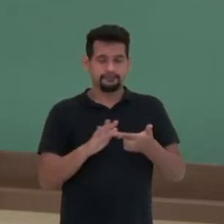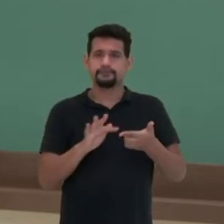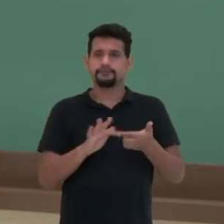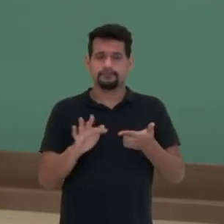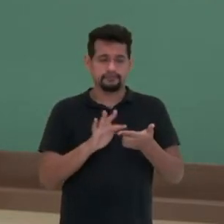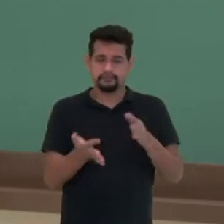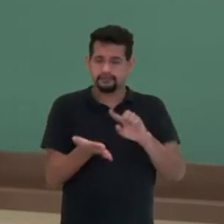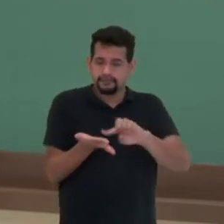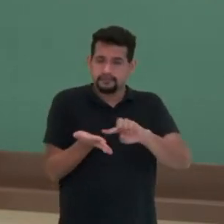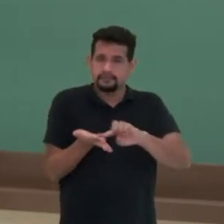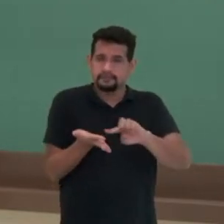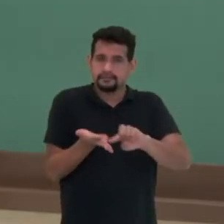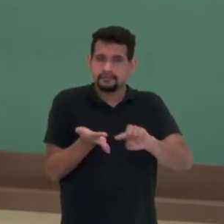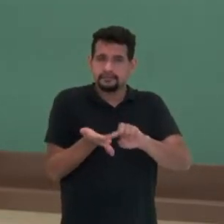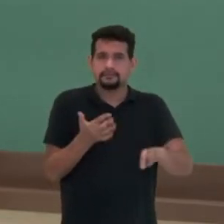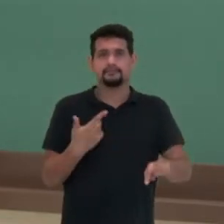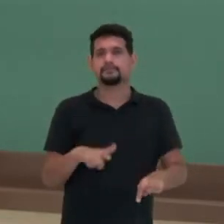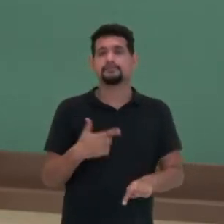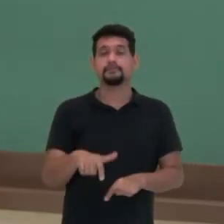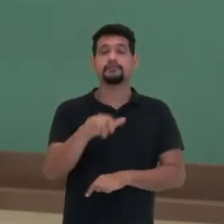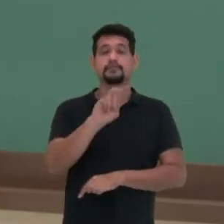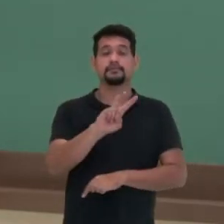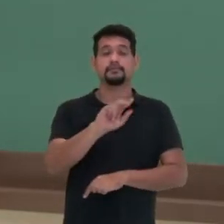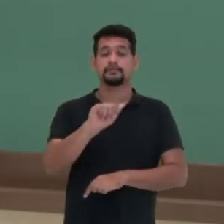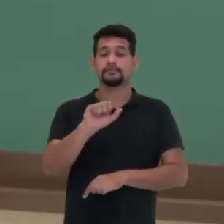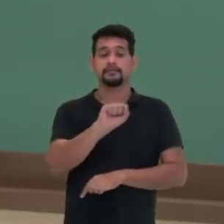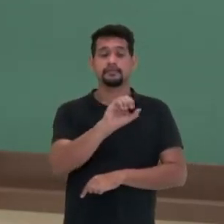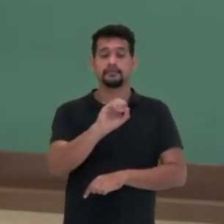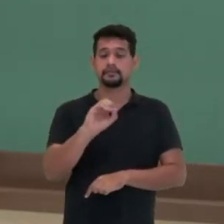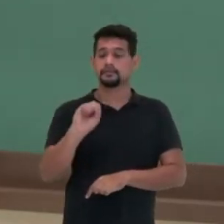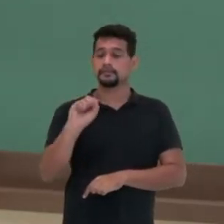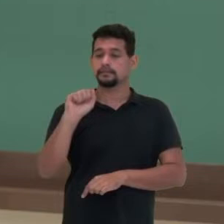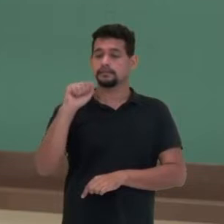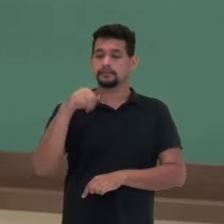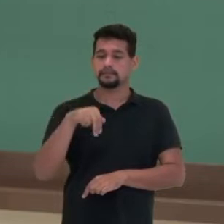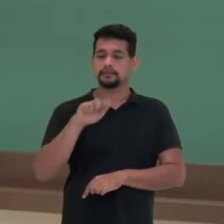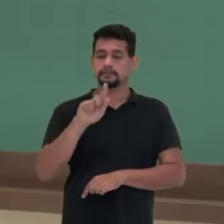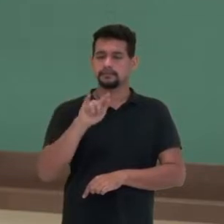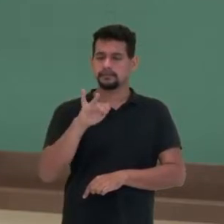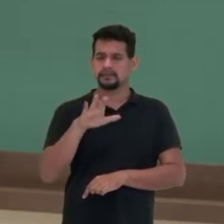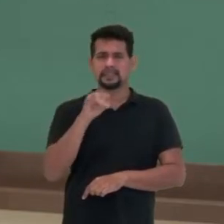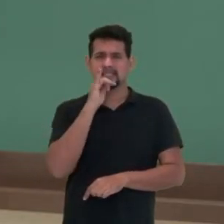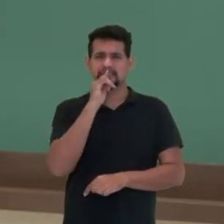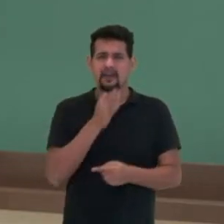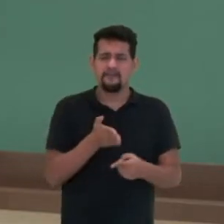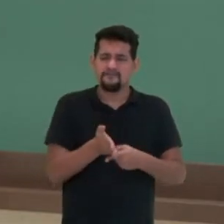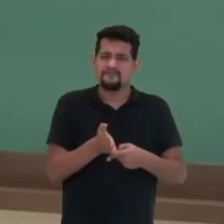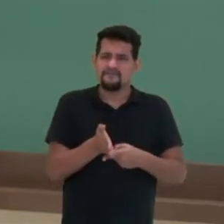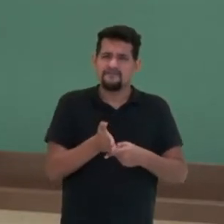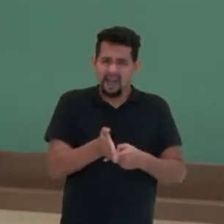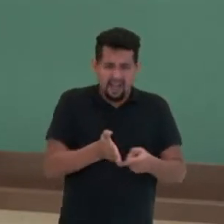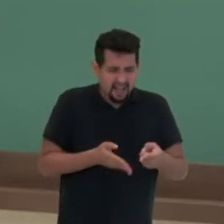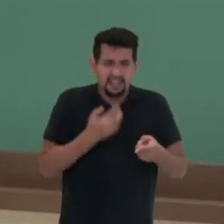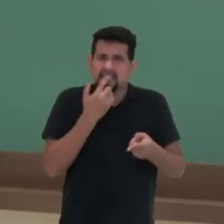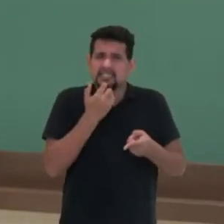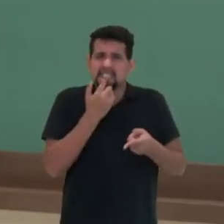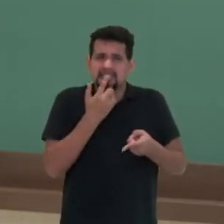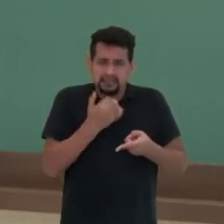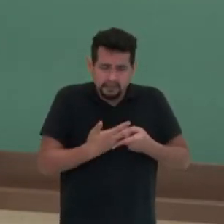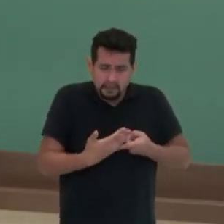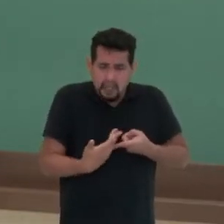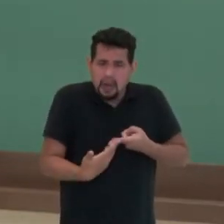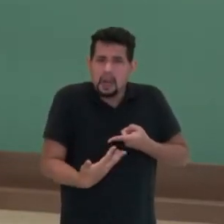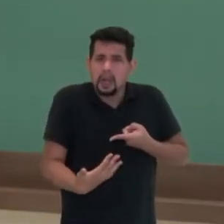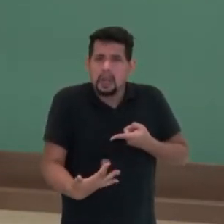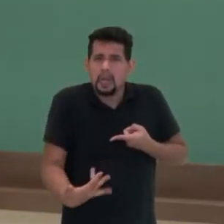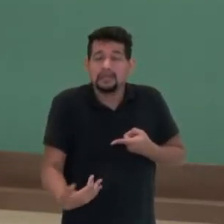tem irrigação, não tem vasos sanguíneos. Então, quando a gente tem um corte com faca e o sangue extravasa, acaba